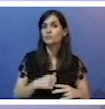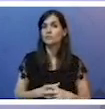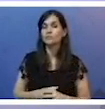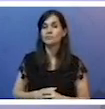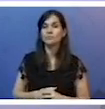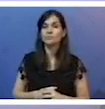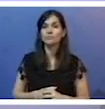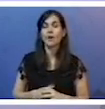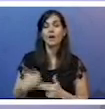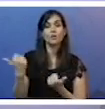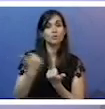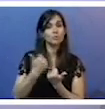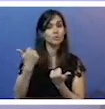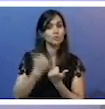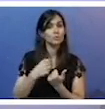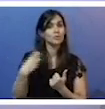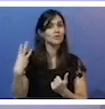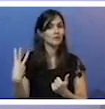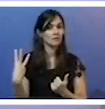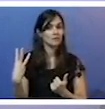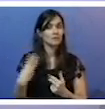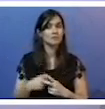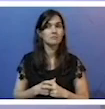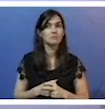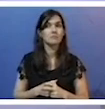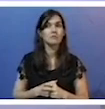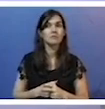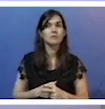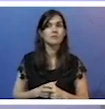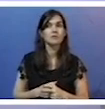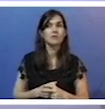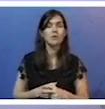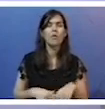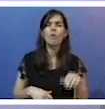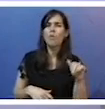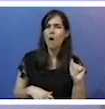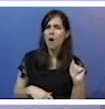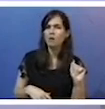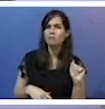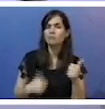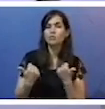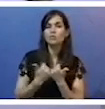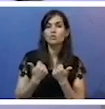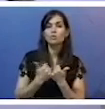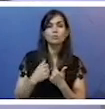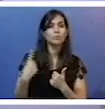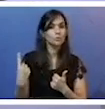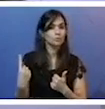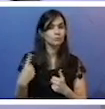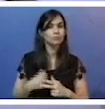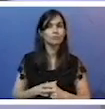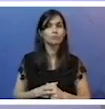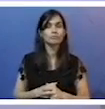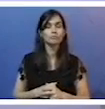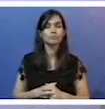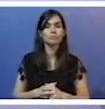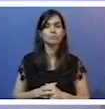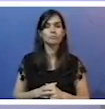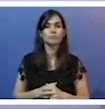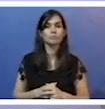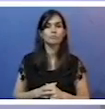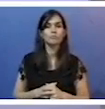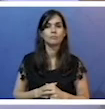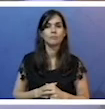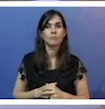substituir por três que já achamos lugar do a substituir por um E aí